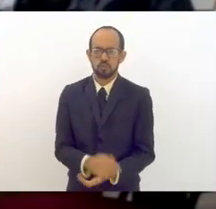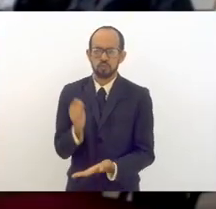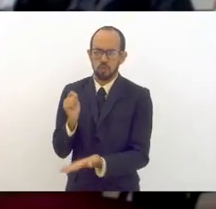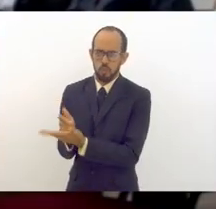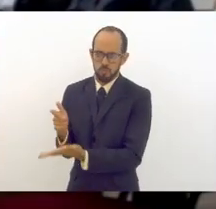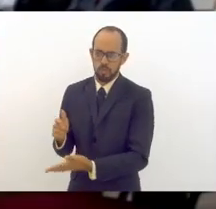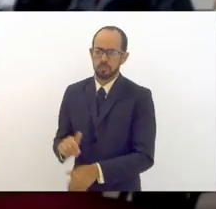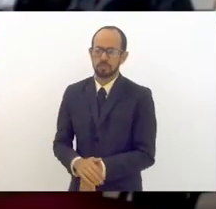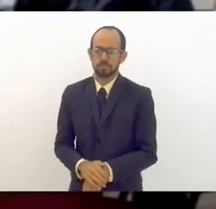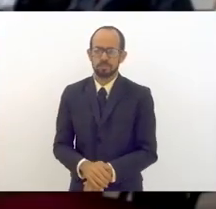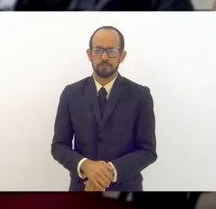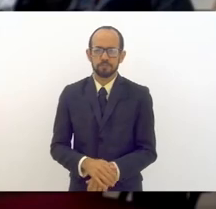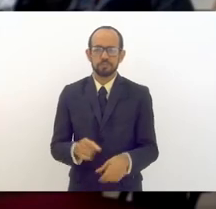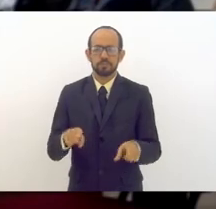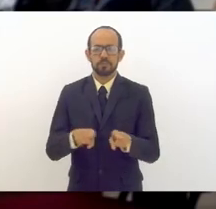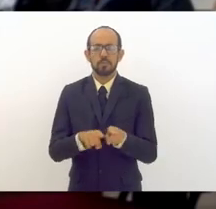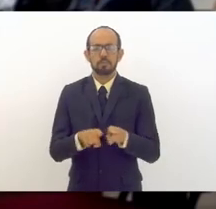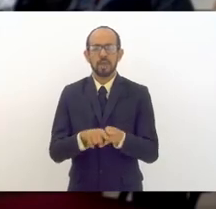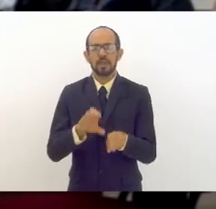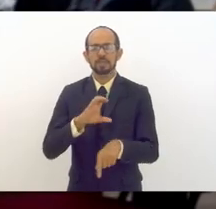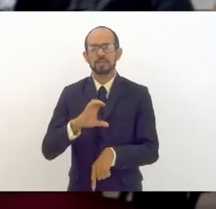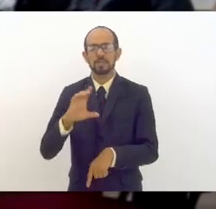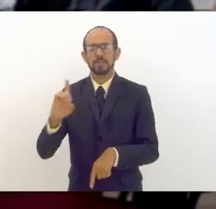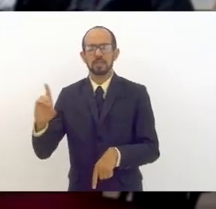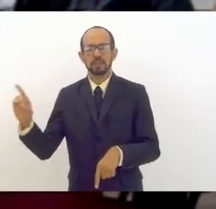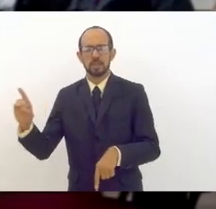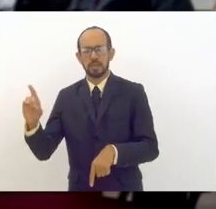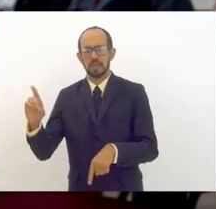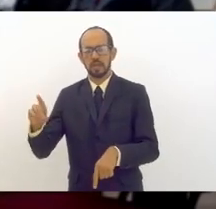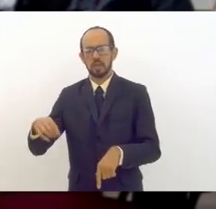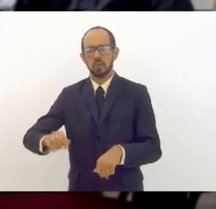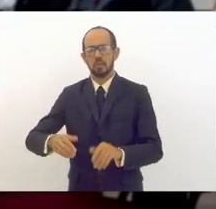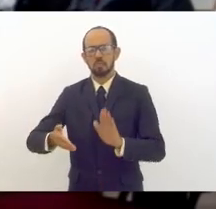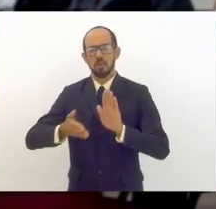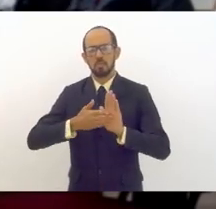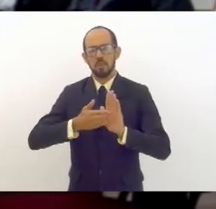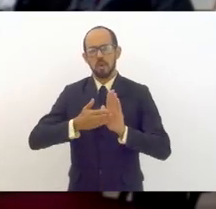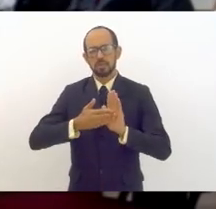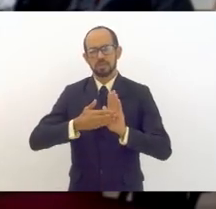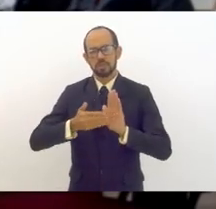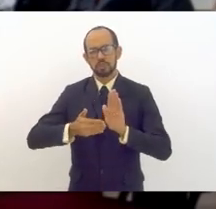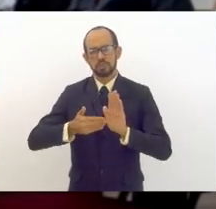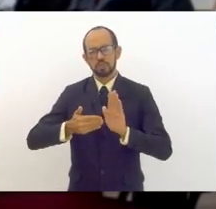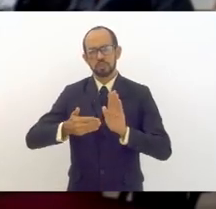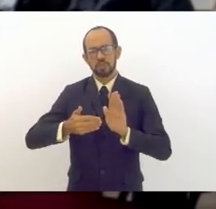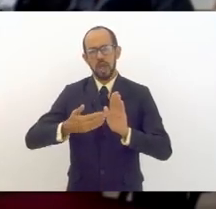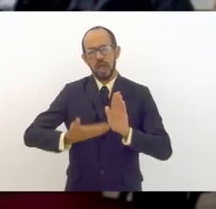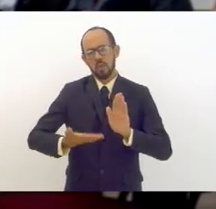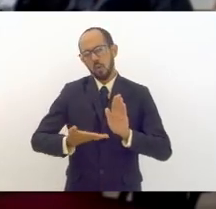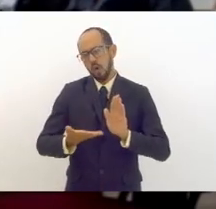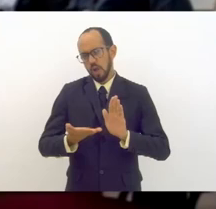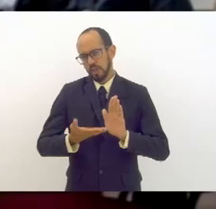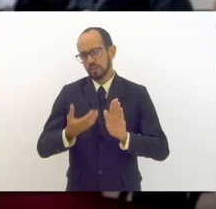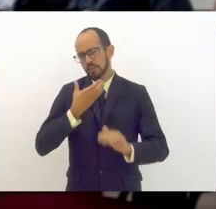desapropriação. E a Cidade de Deus também, a previsão é entrega agora para dezembro. Uma obra que estava